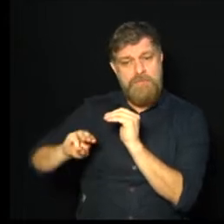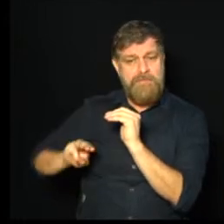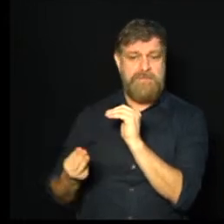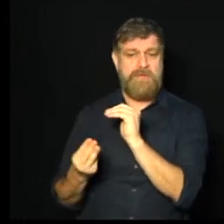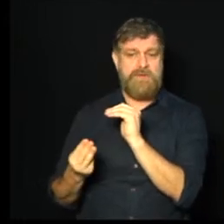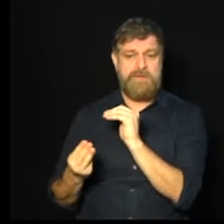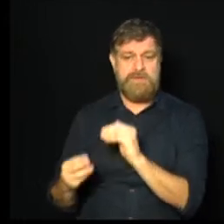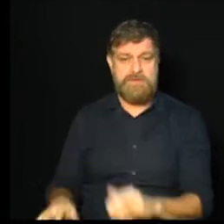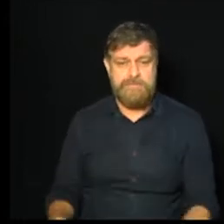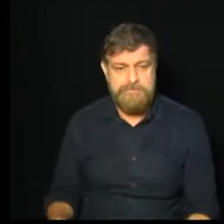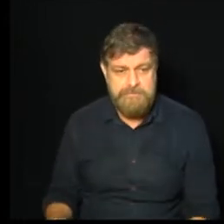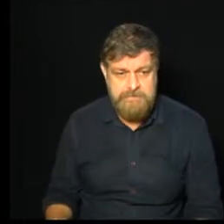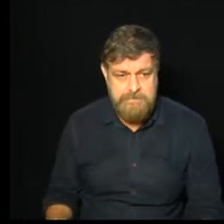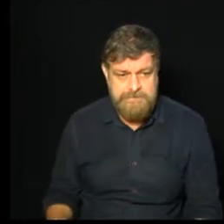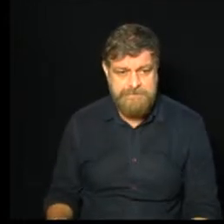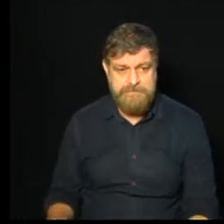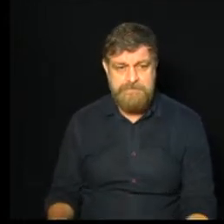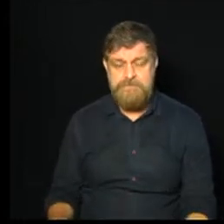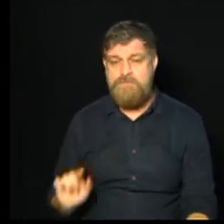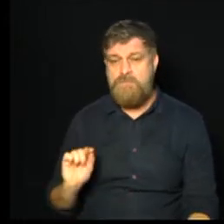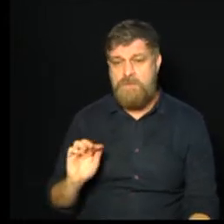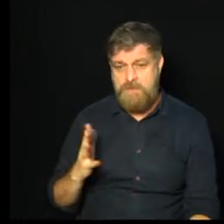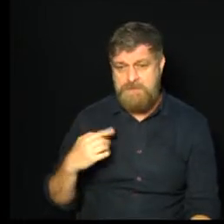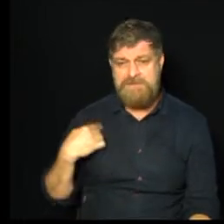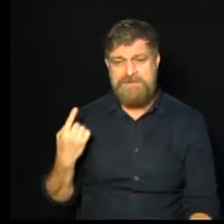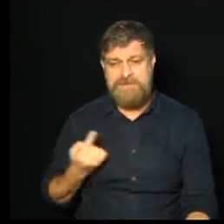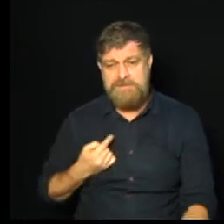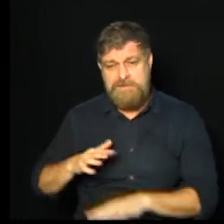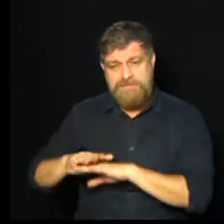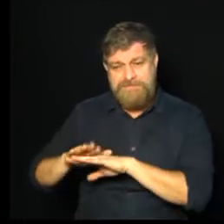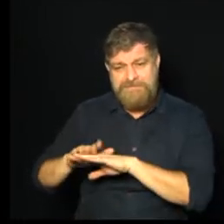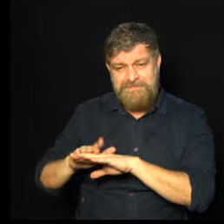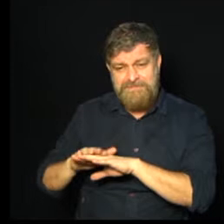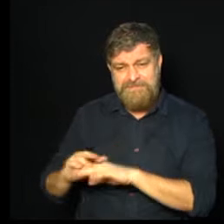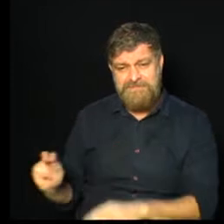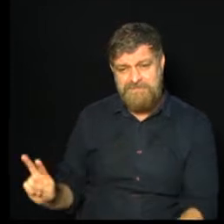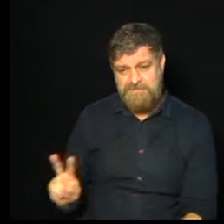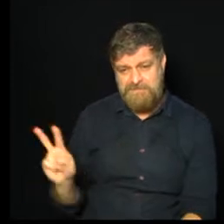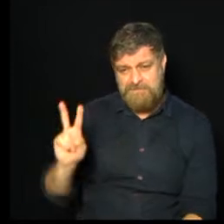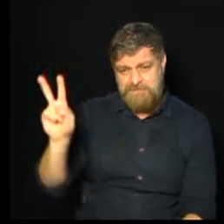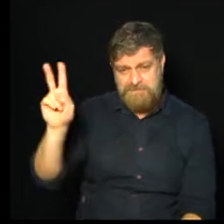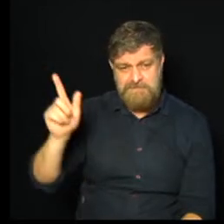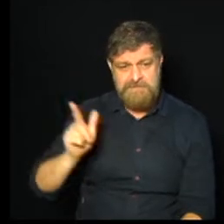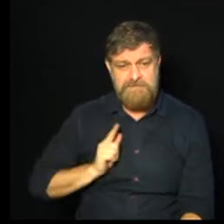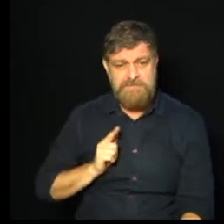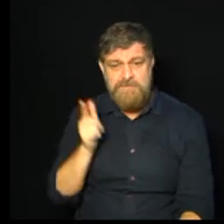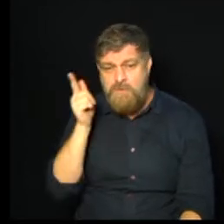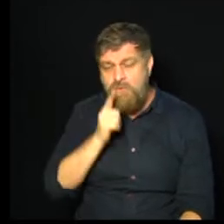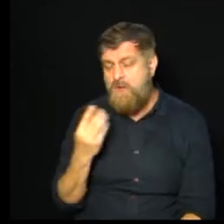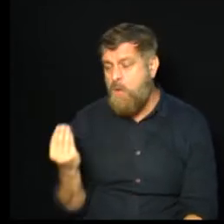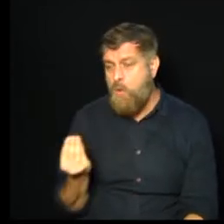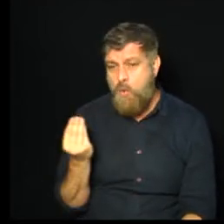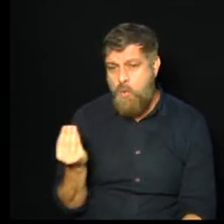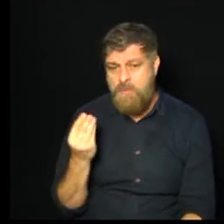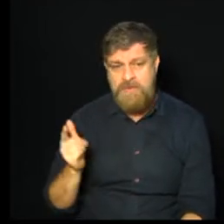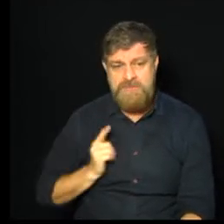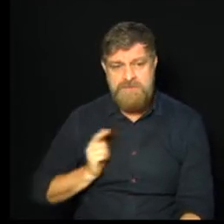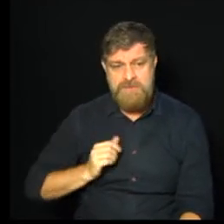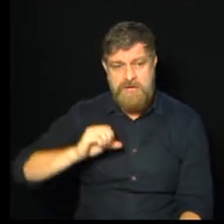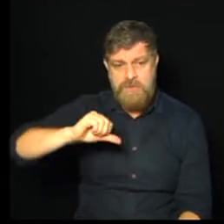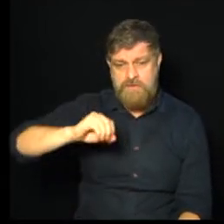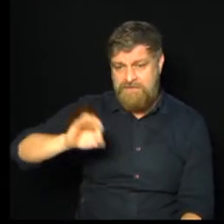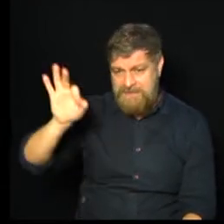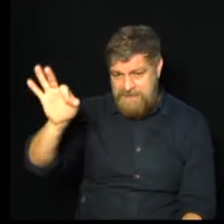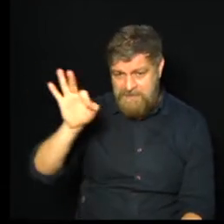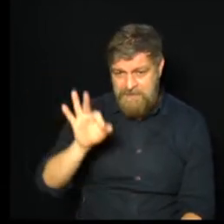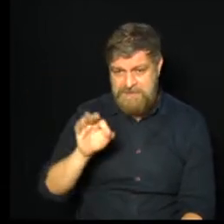razão de ser. Então, nós calculamos que a vantajosidade econômica seria obtida se fosse 90%